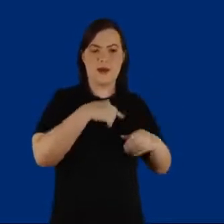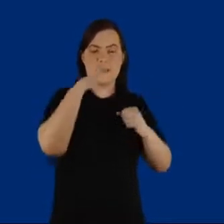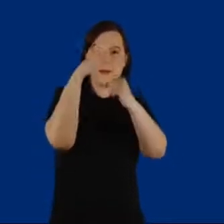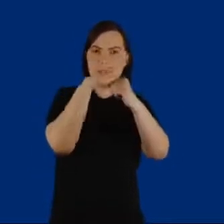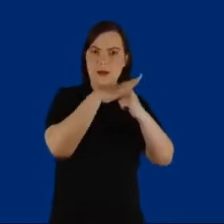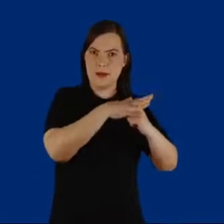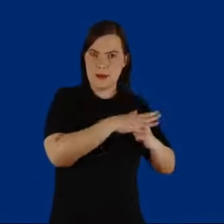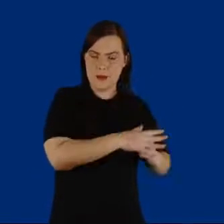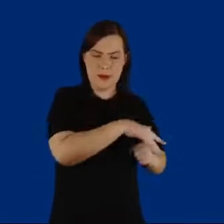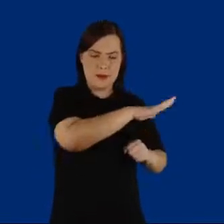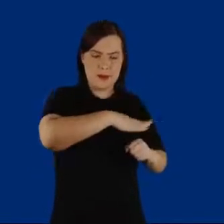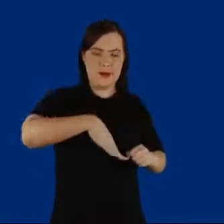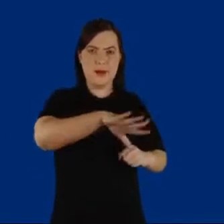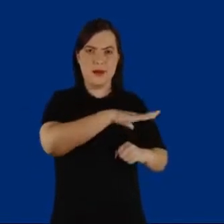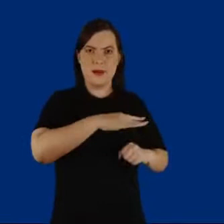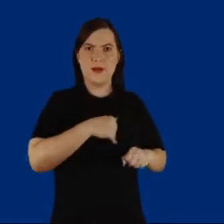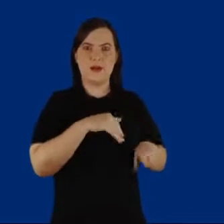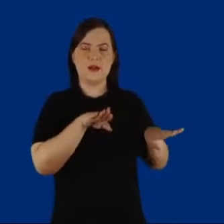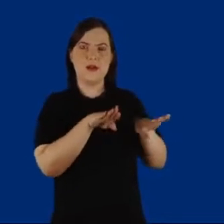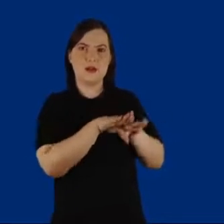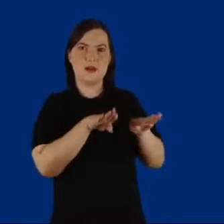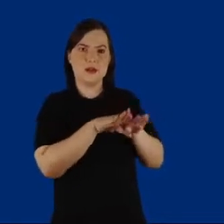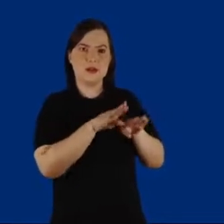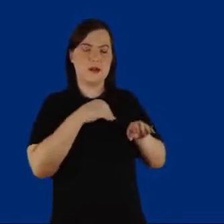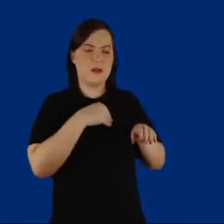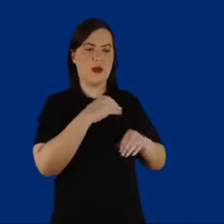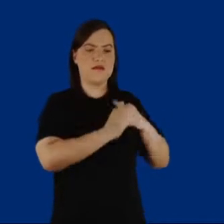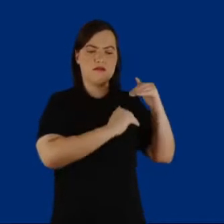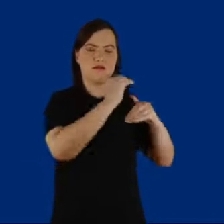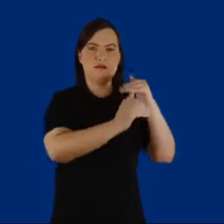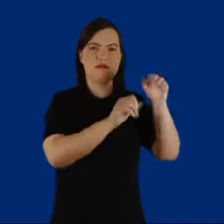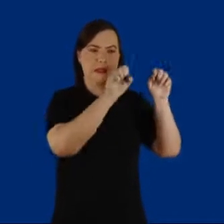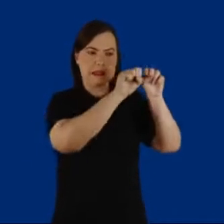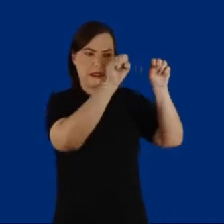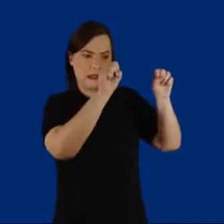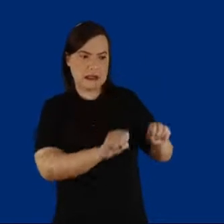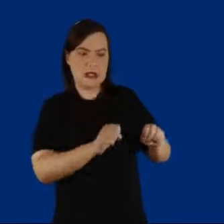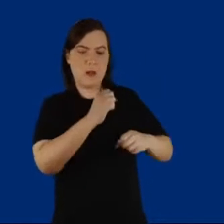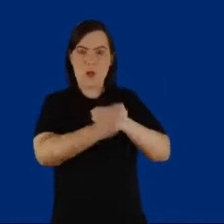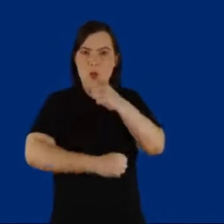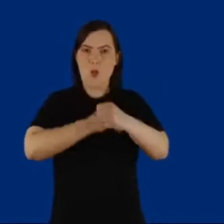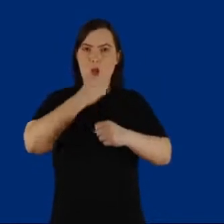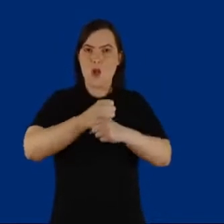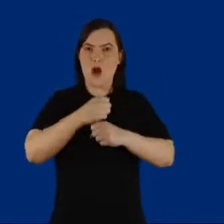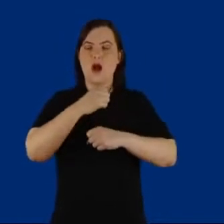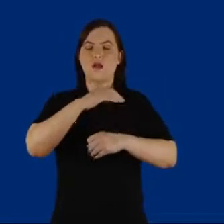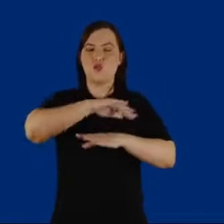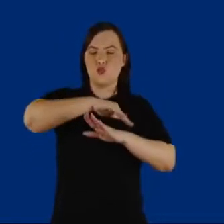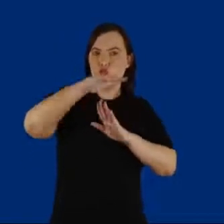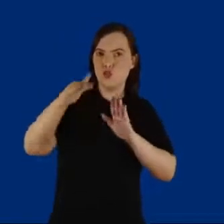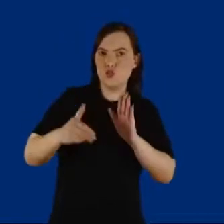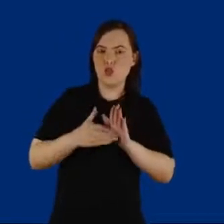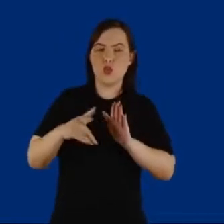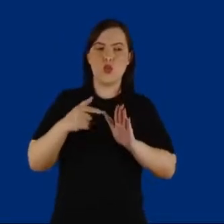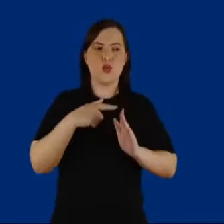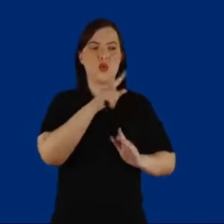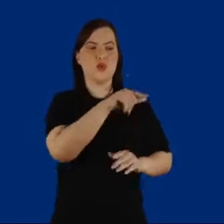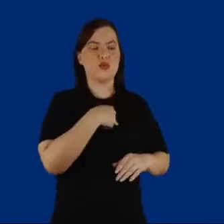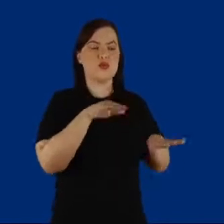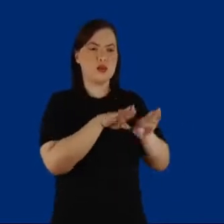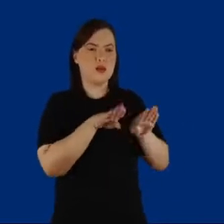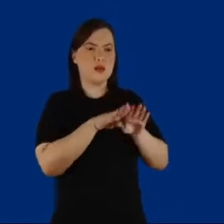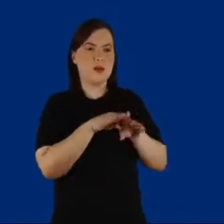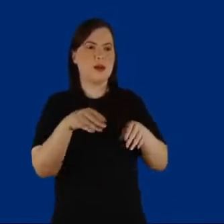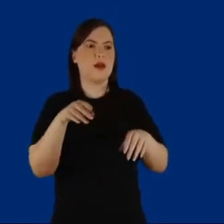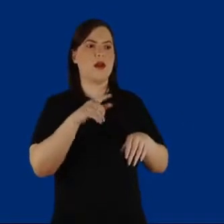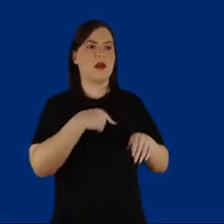trauma através da arte. Ela desenvolveu um programa que dura o ano todo para treinar seus terapeutas, para engajar